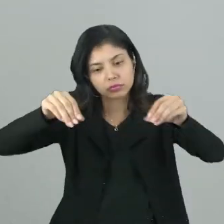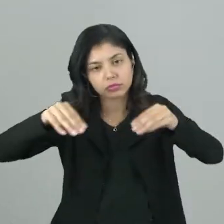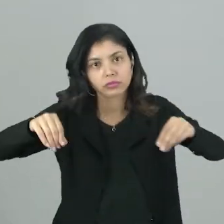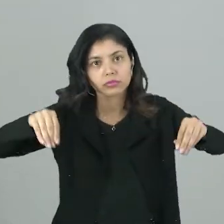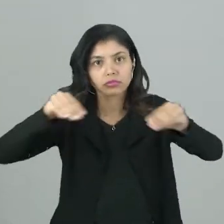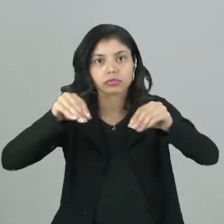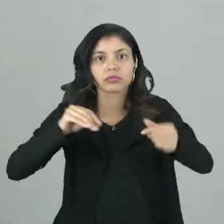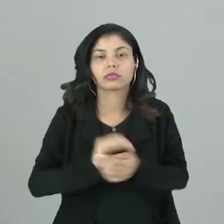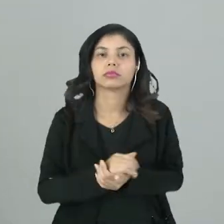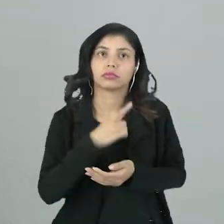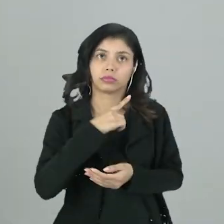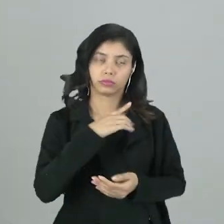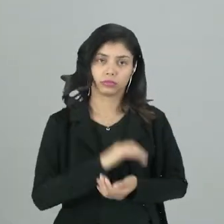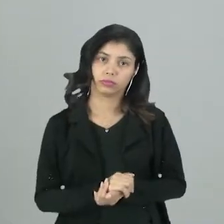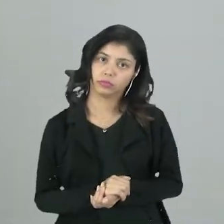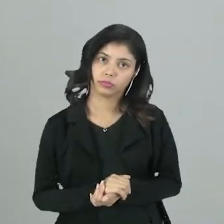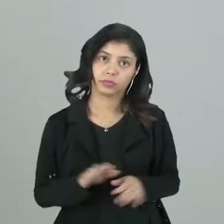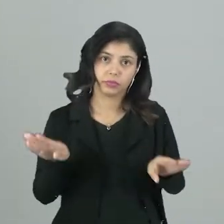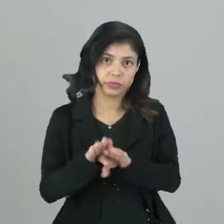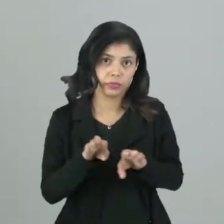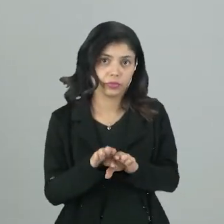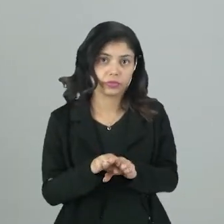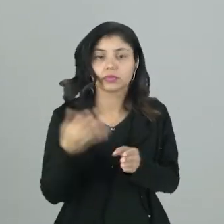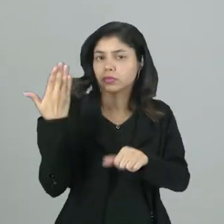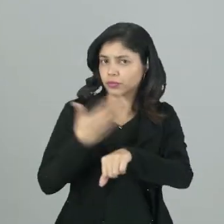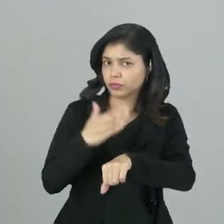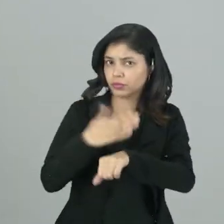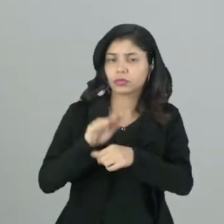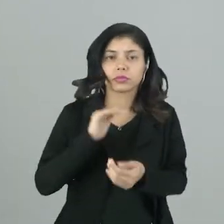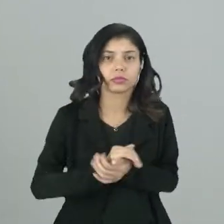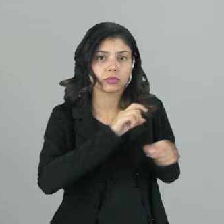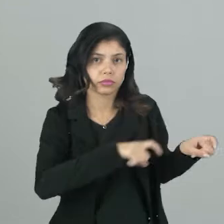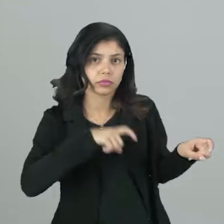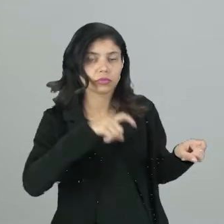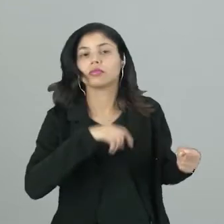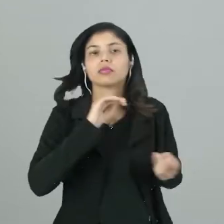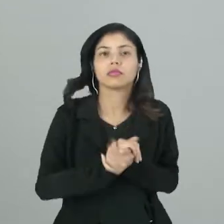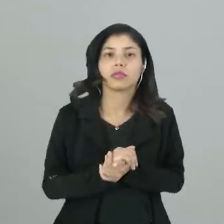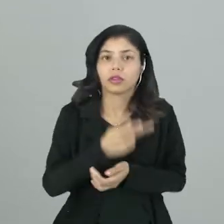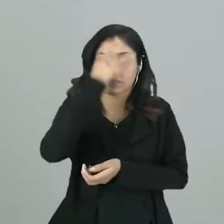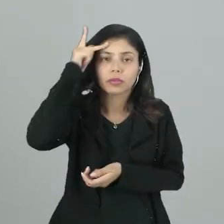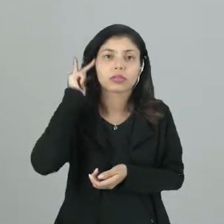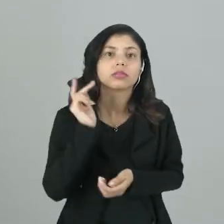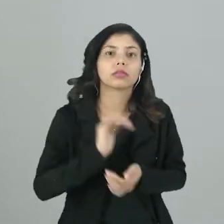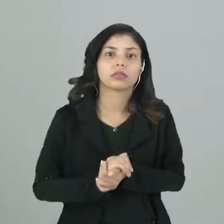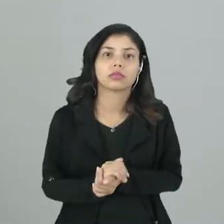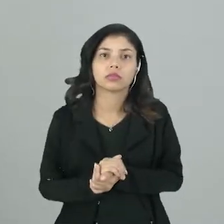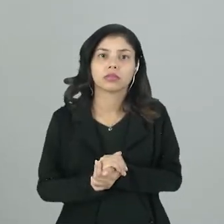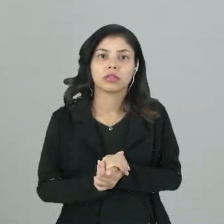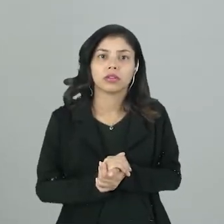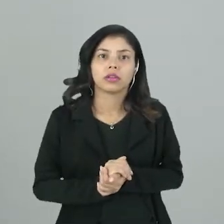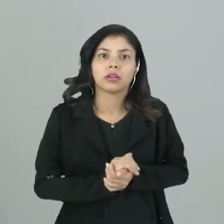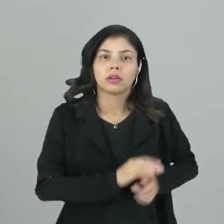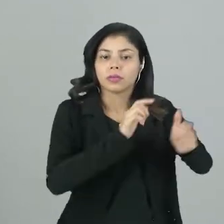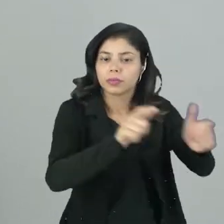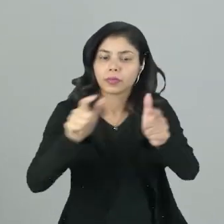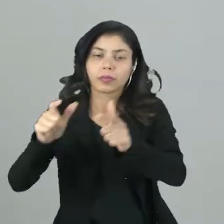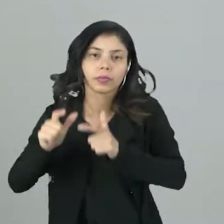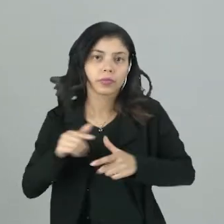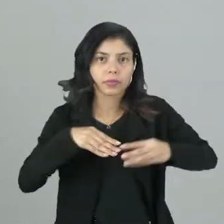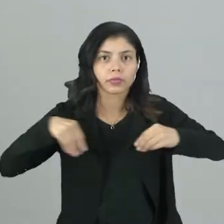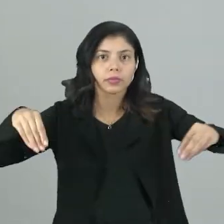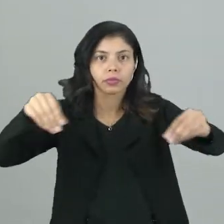acabou de falar nessa aula. Essa prática da agricultura, ela fez com que essas pessoas que se fixavam em determinados